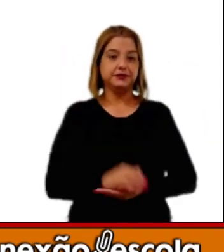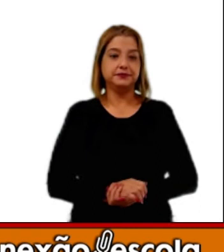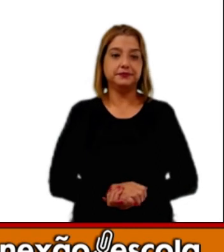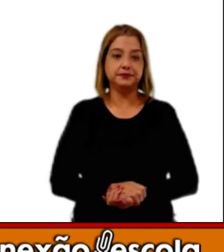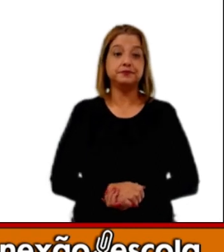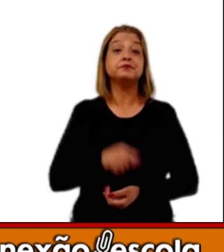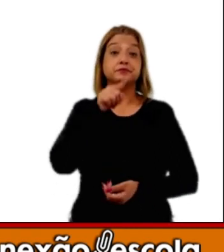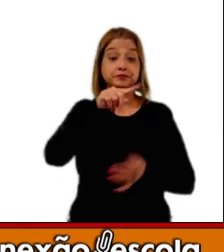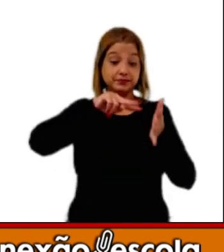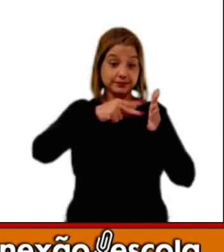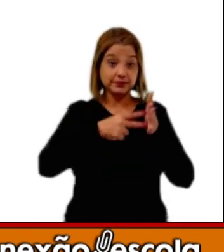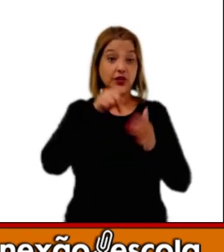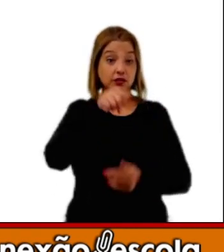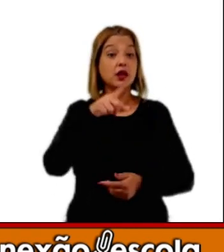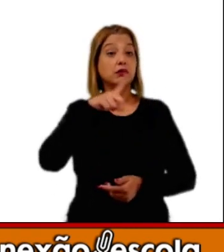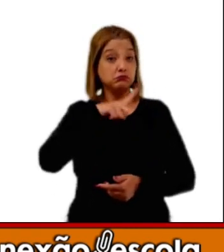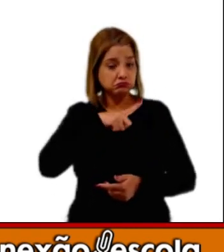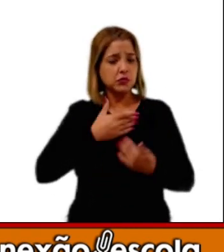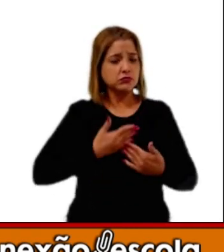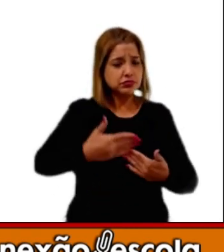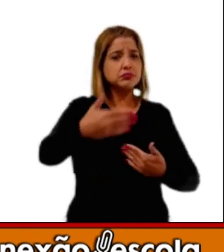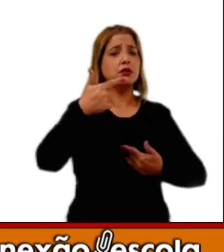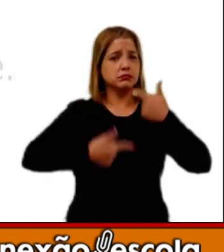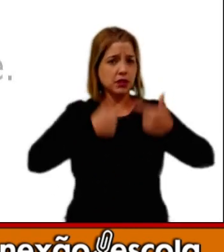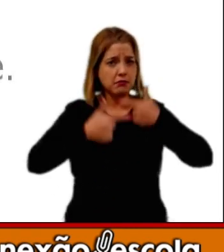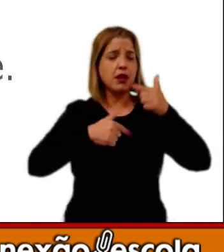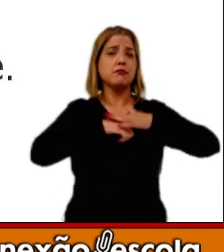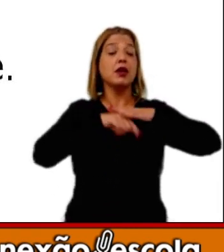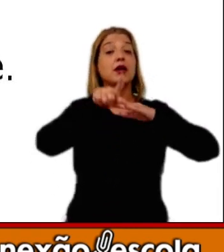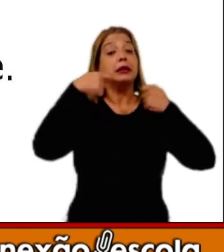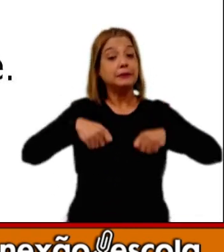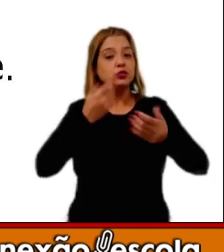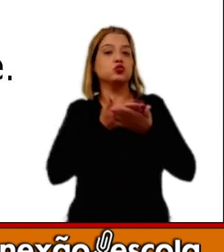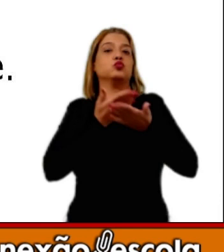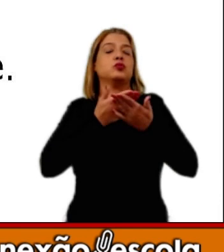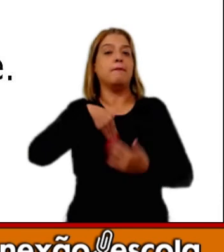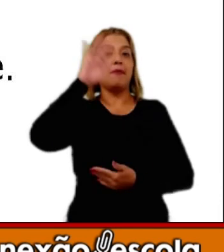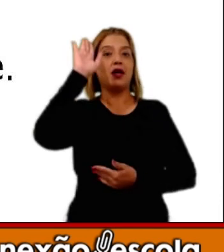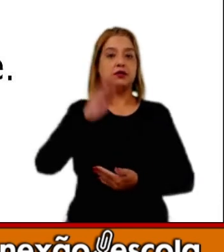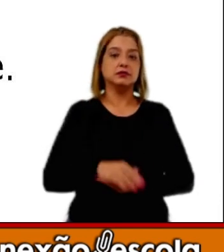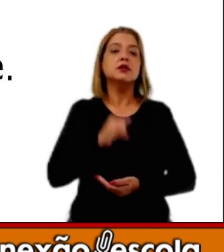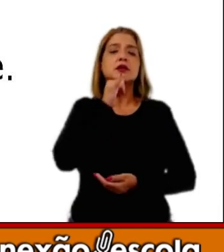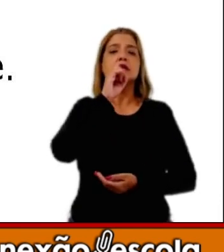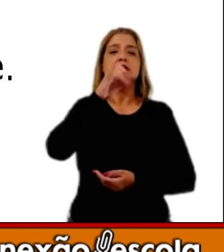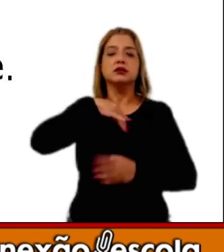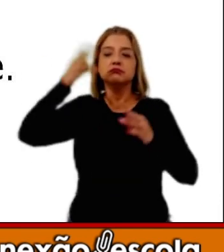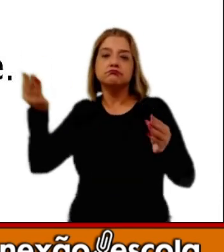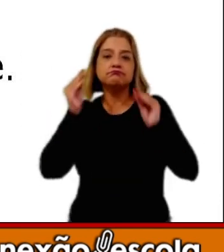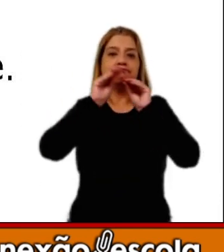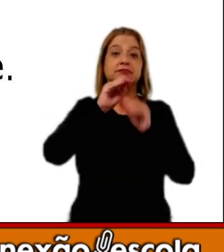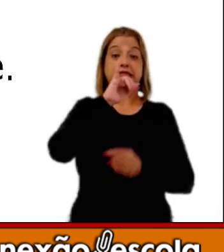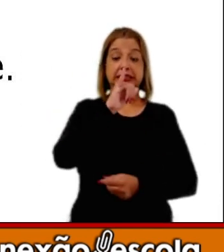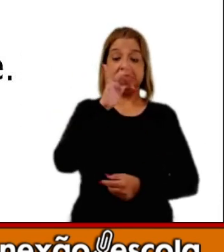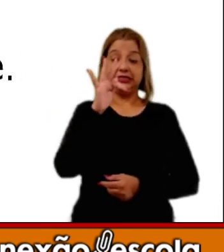você é Ótica uma ótima carreira Você estuda mais que que acontece eu acrescentar um conectivo aí o